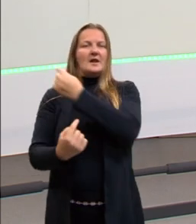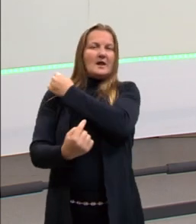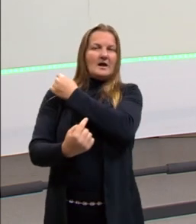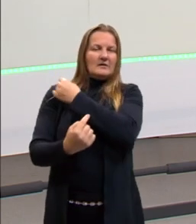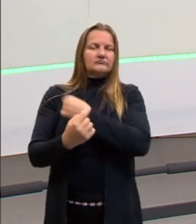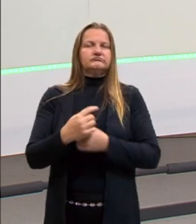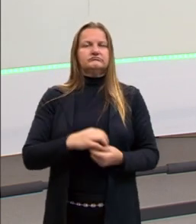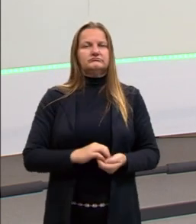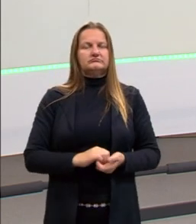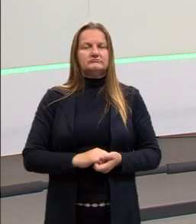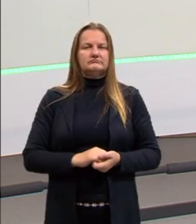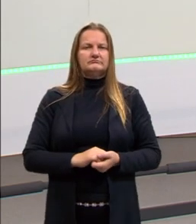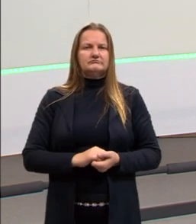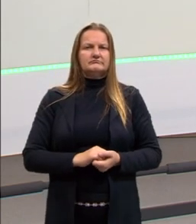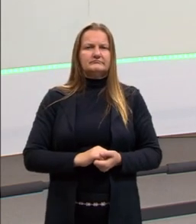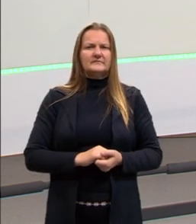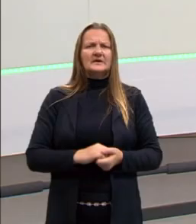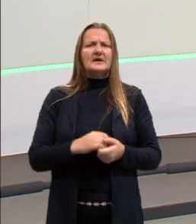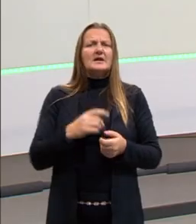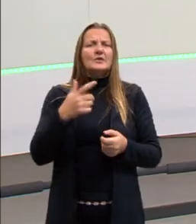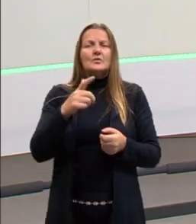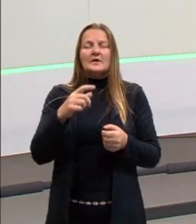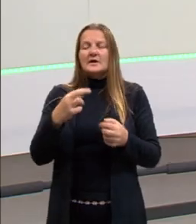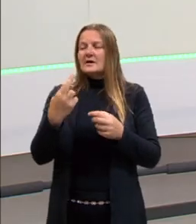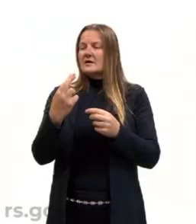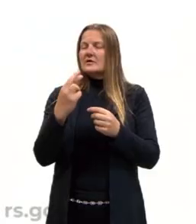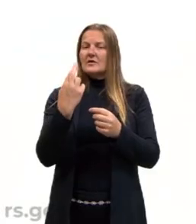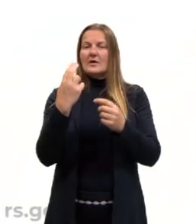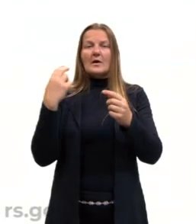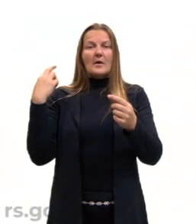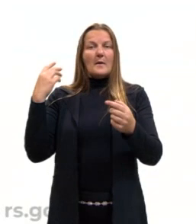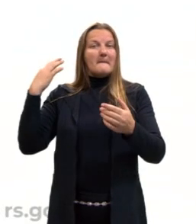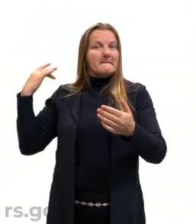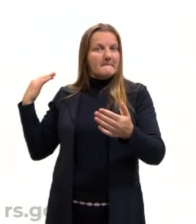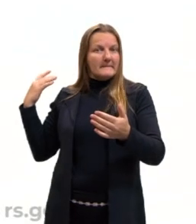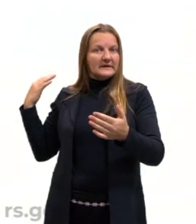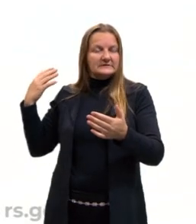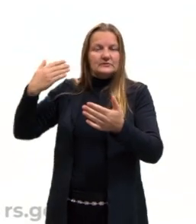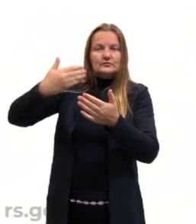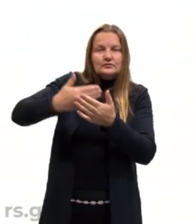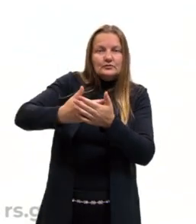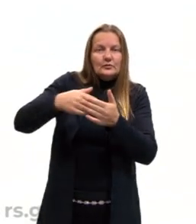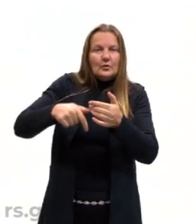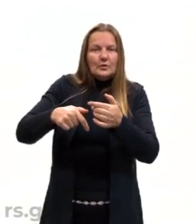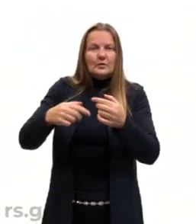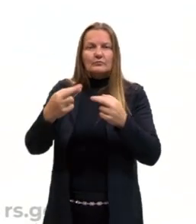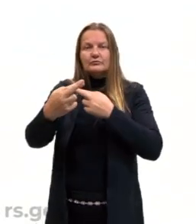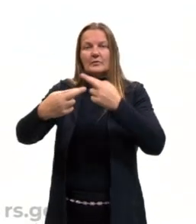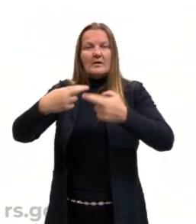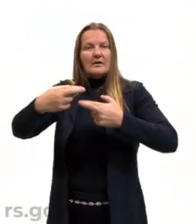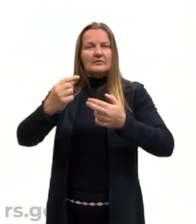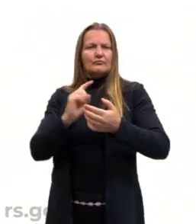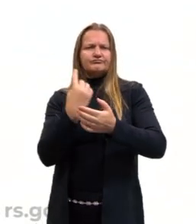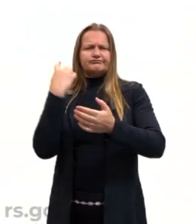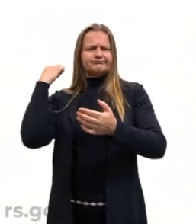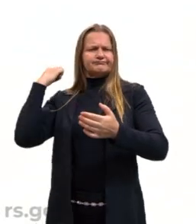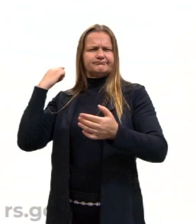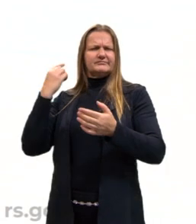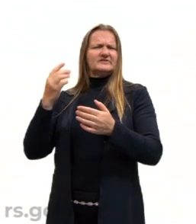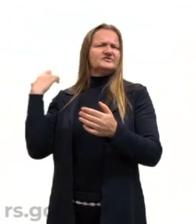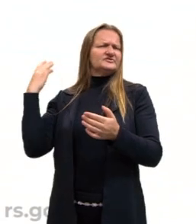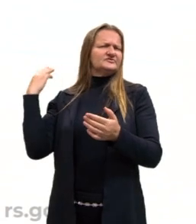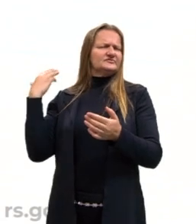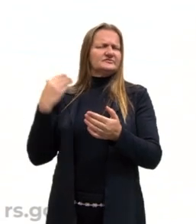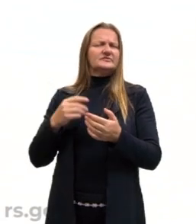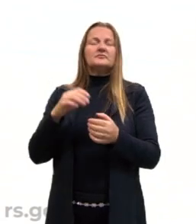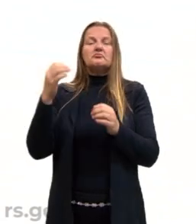a não tem uma relação com o agora né são ações que aconteceram